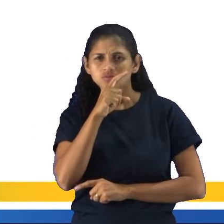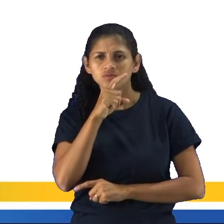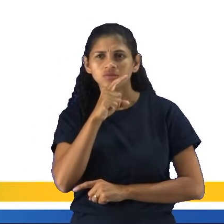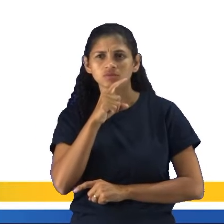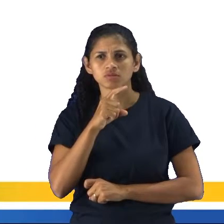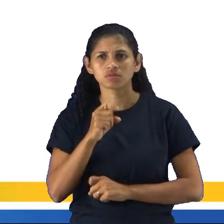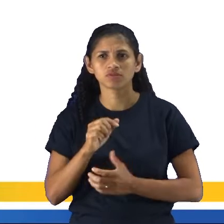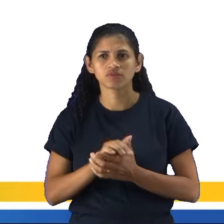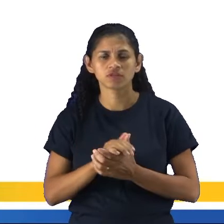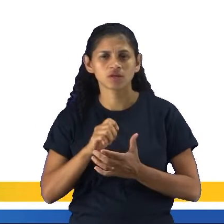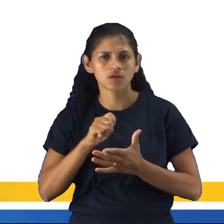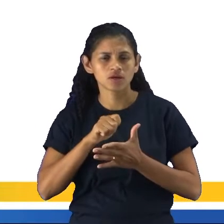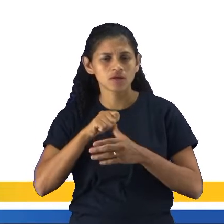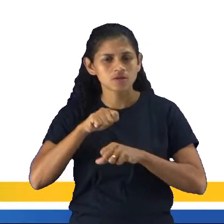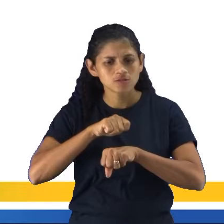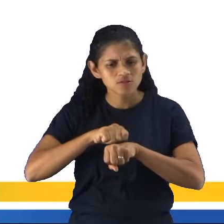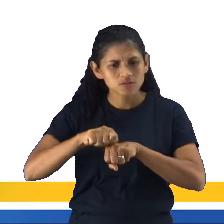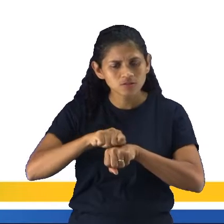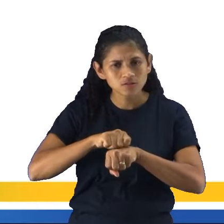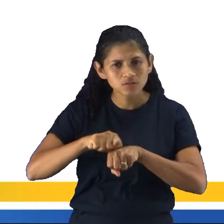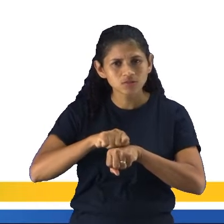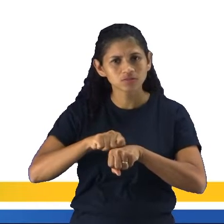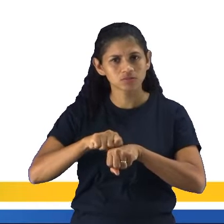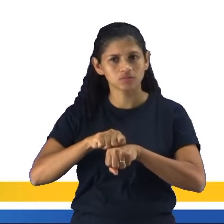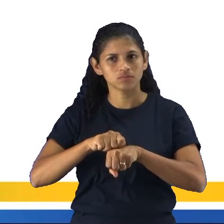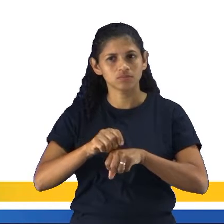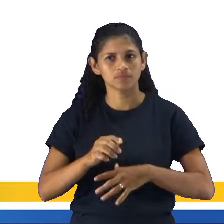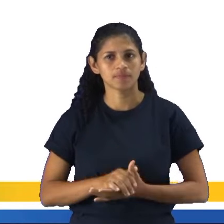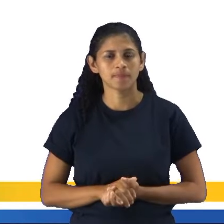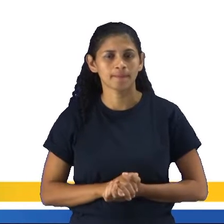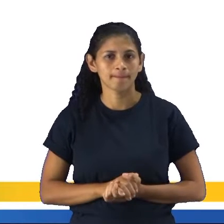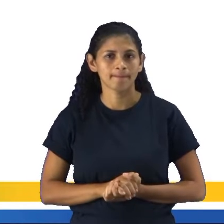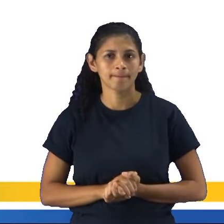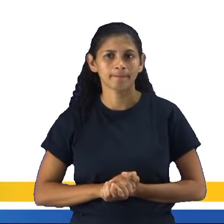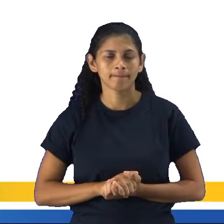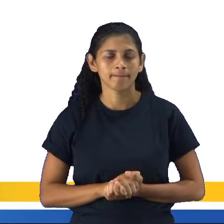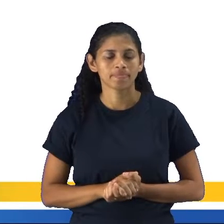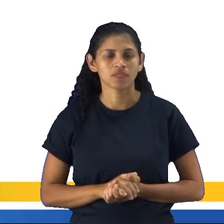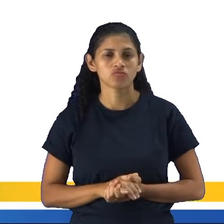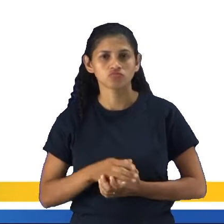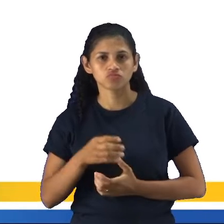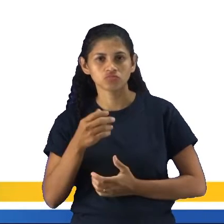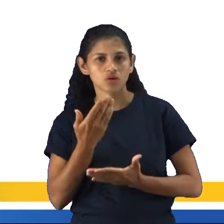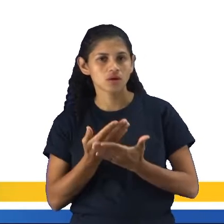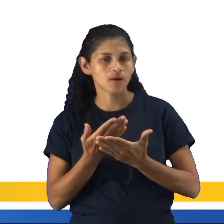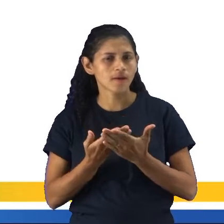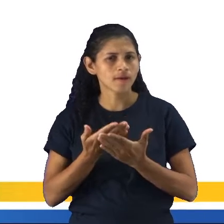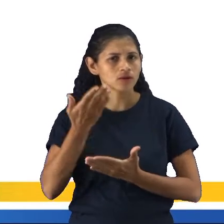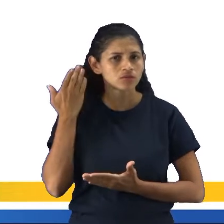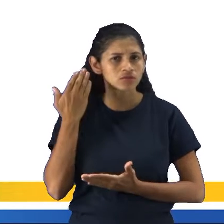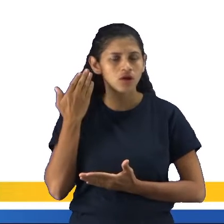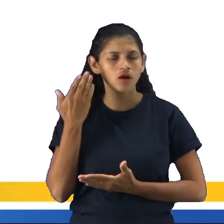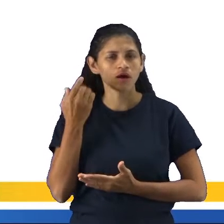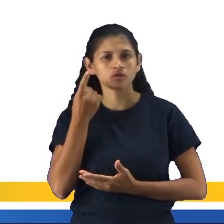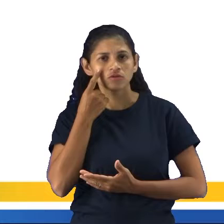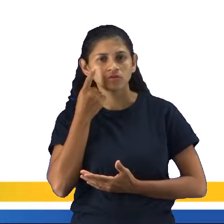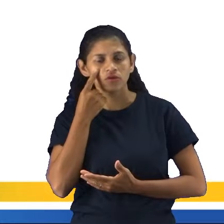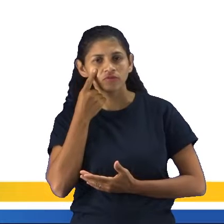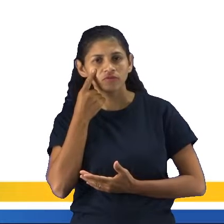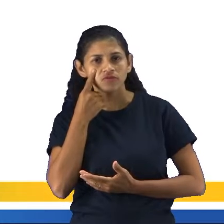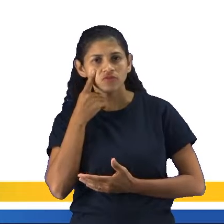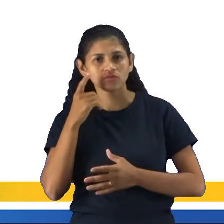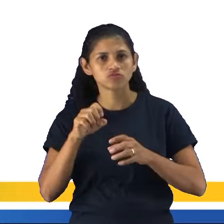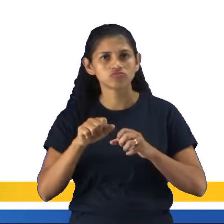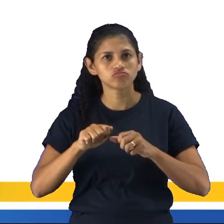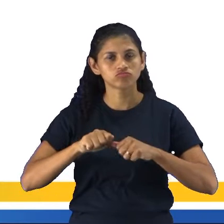riscar sua superfície. Então, nós tínhamos visto, né, densidade, nós vimos